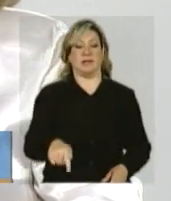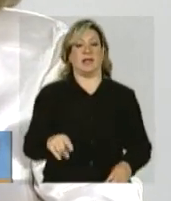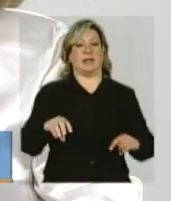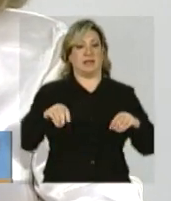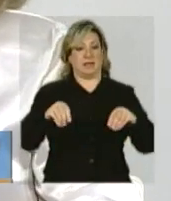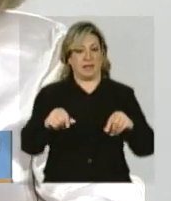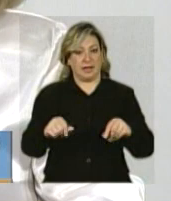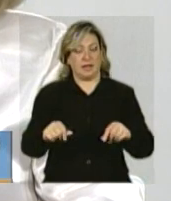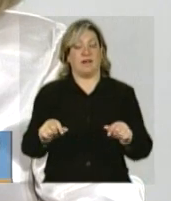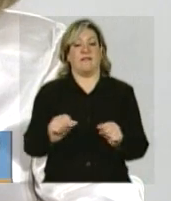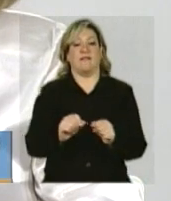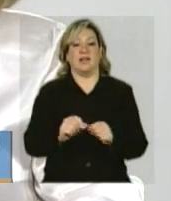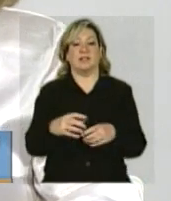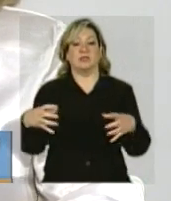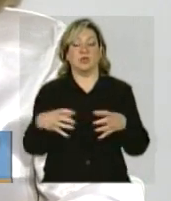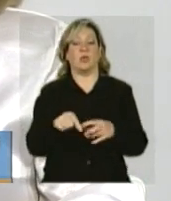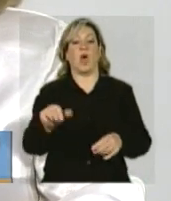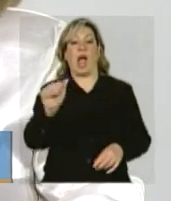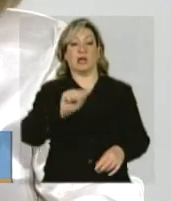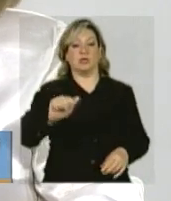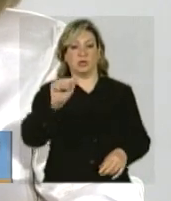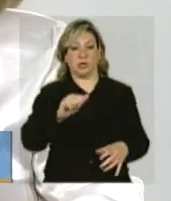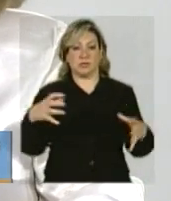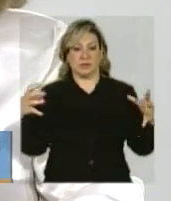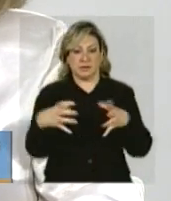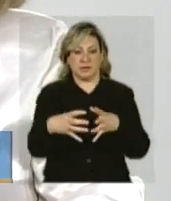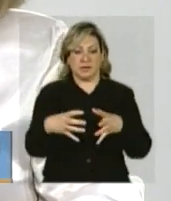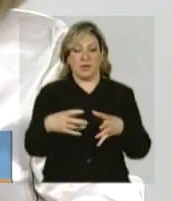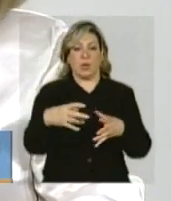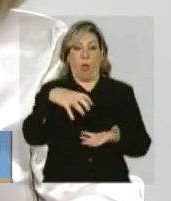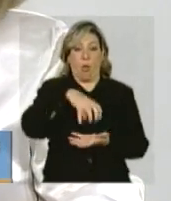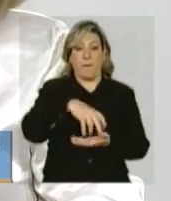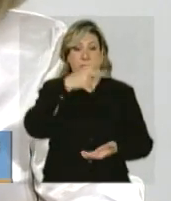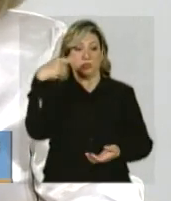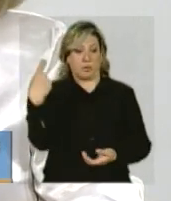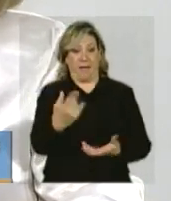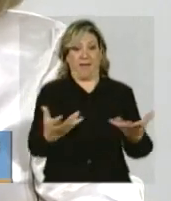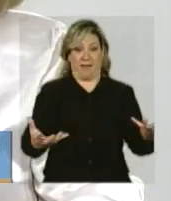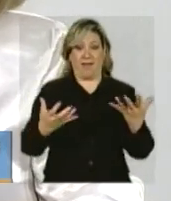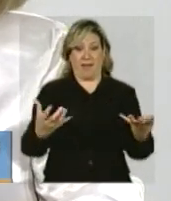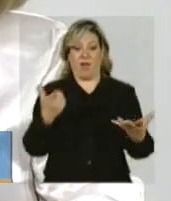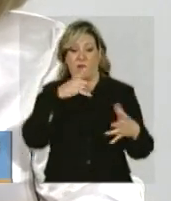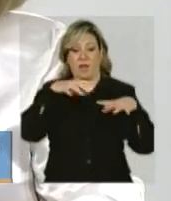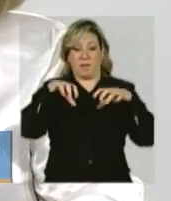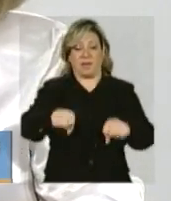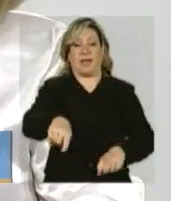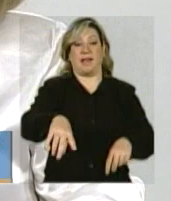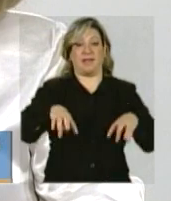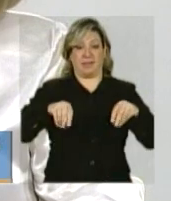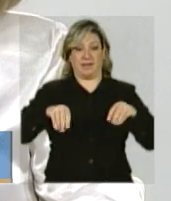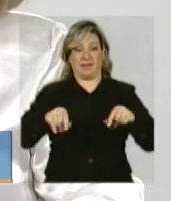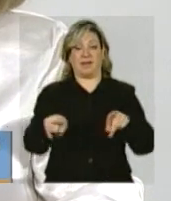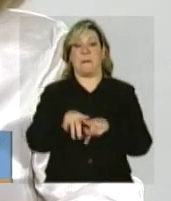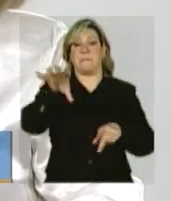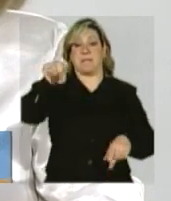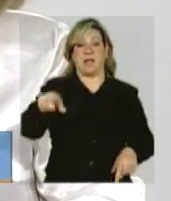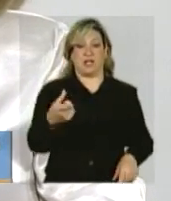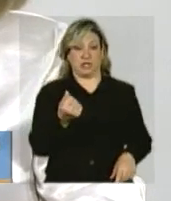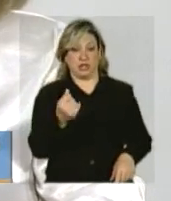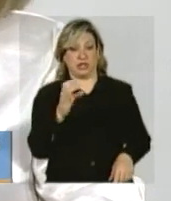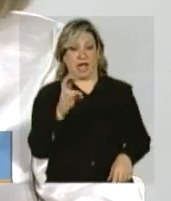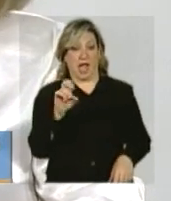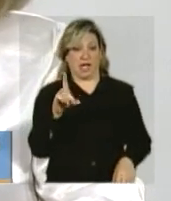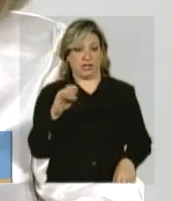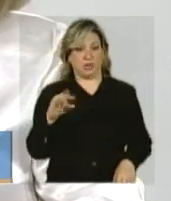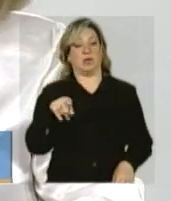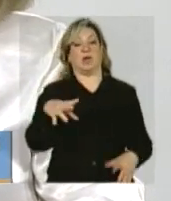feito através de uma associação, o grupo de pessoas que quer acessar a terra e acessar esse crédito, ela se